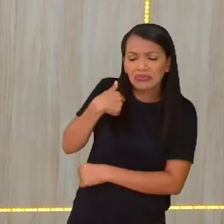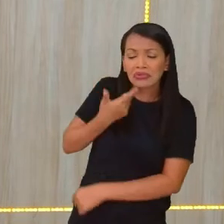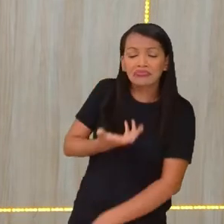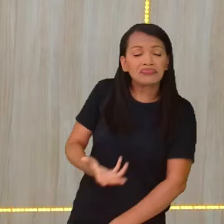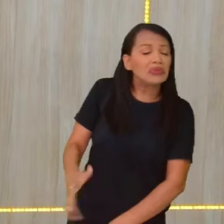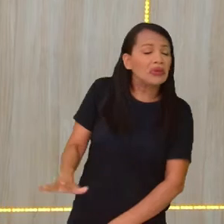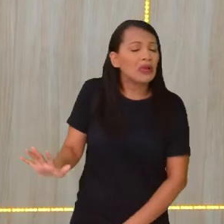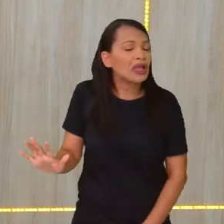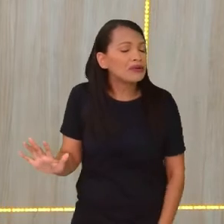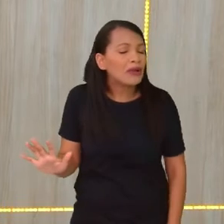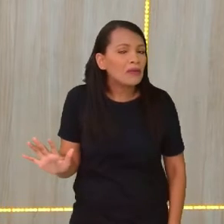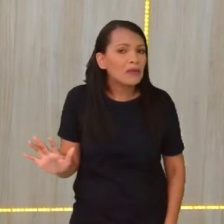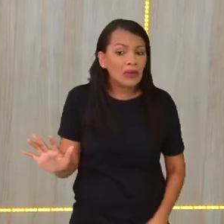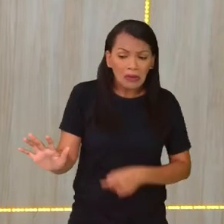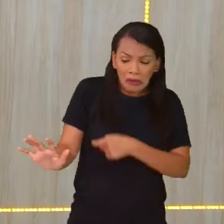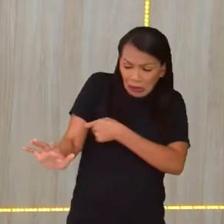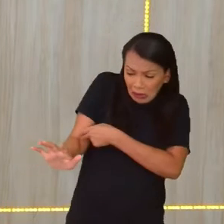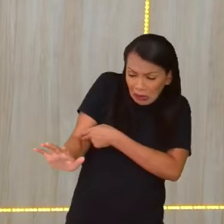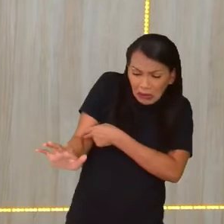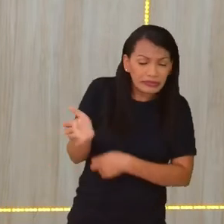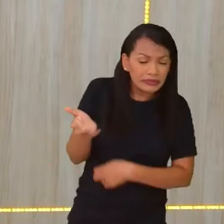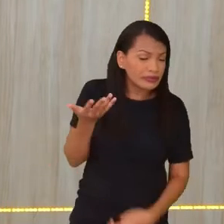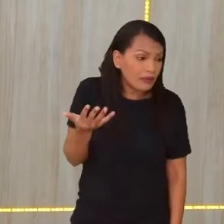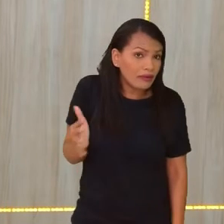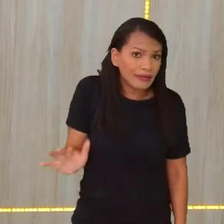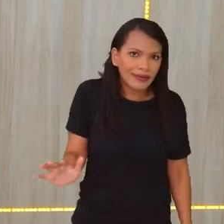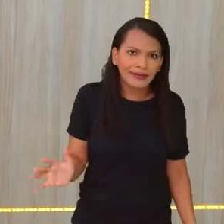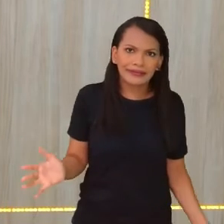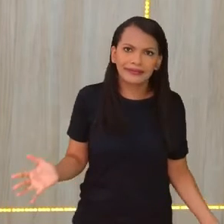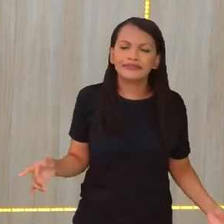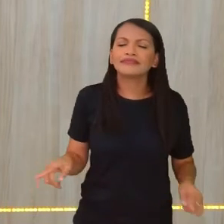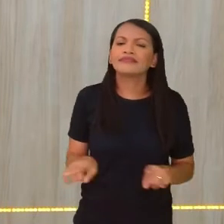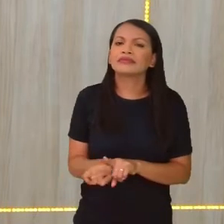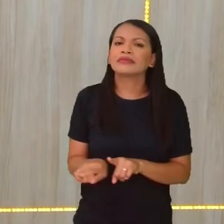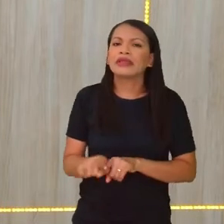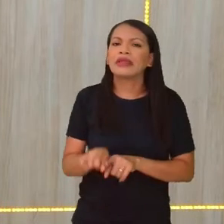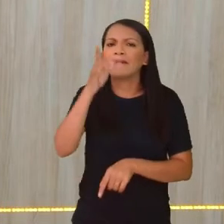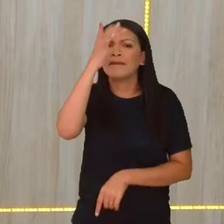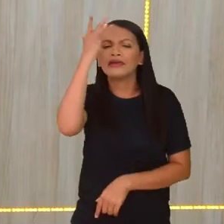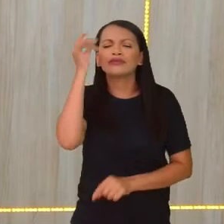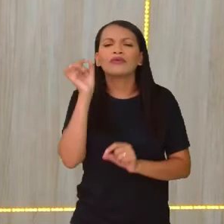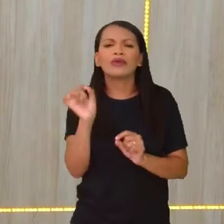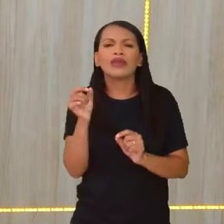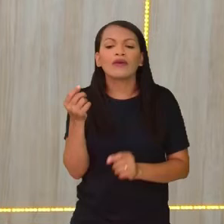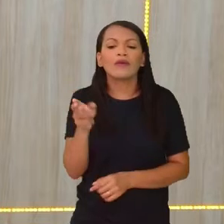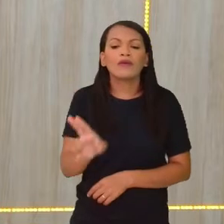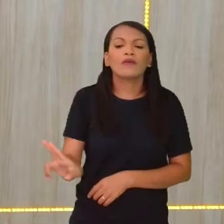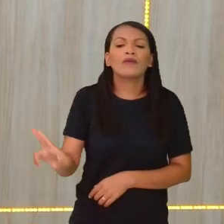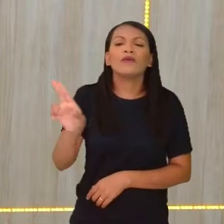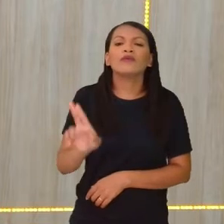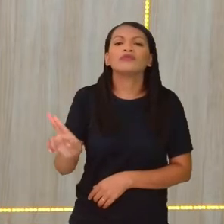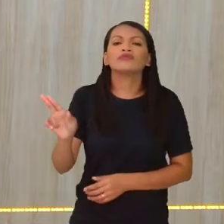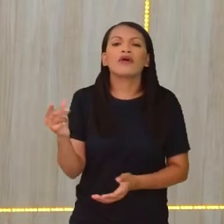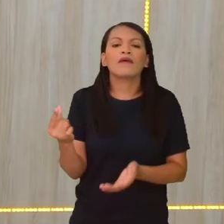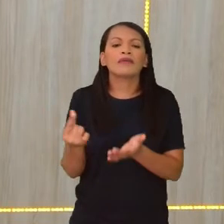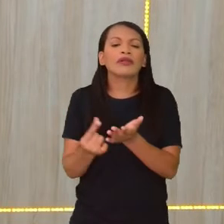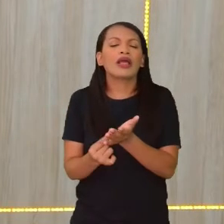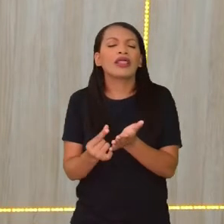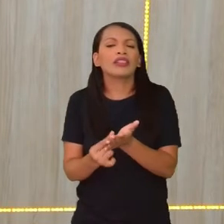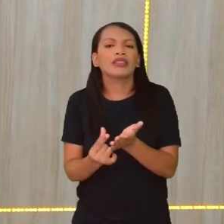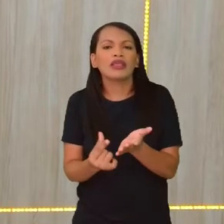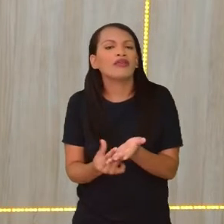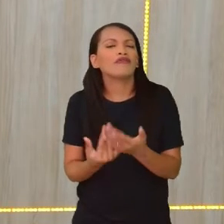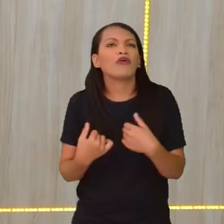pessoas, até casos onde uma pessoa ela utiliza um aplicativo de entrega, né,